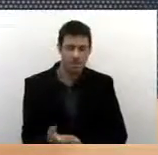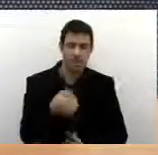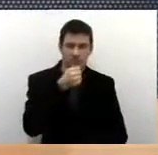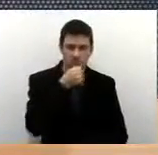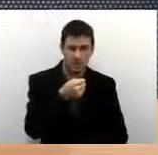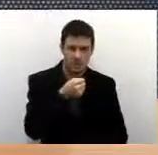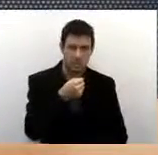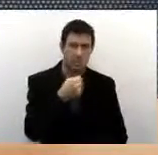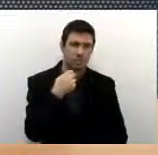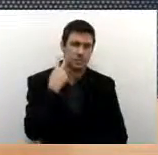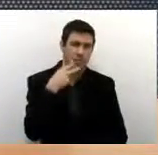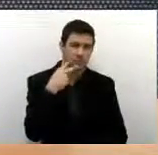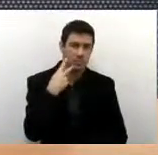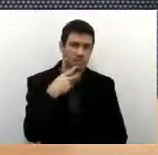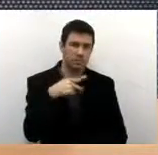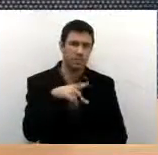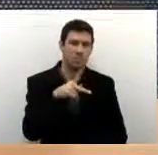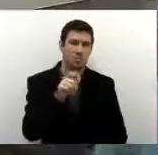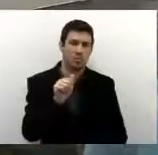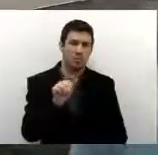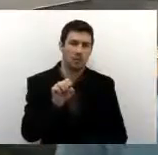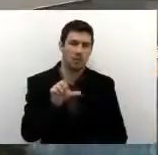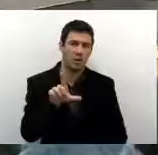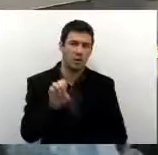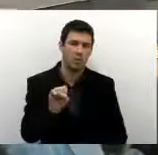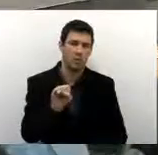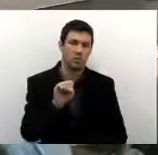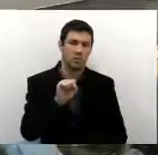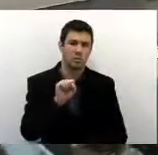palavra, nobre vereador Paulo Sérgio.